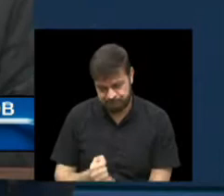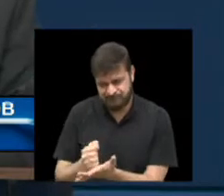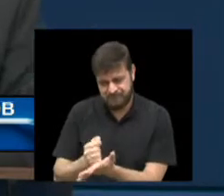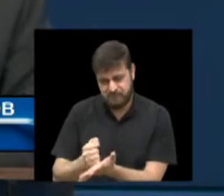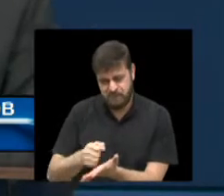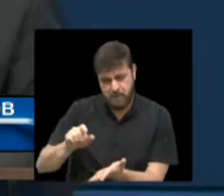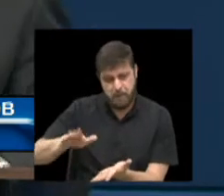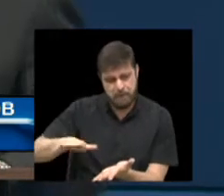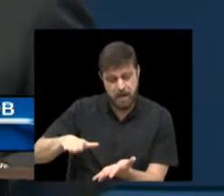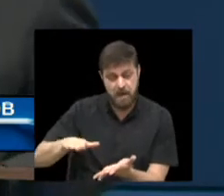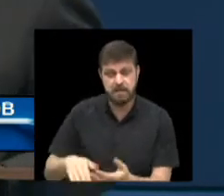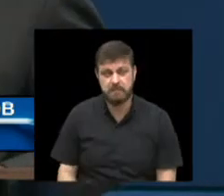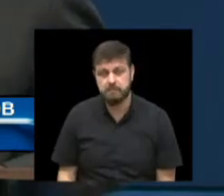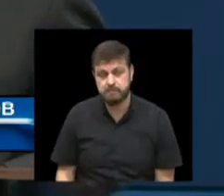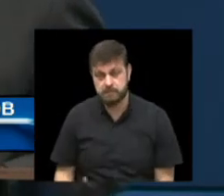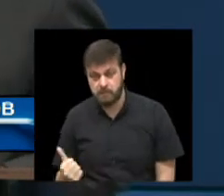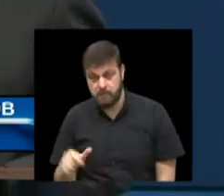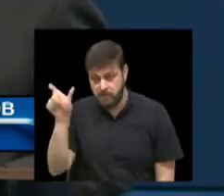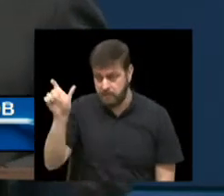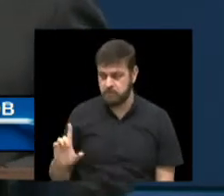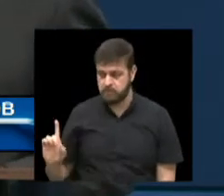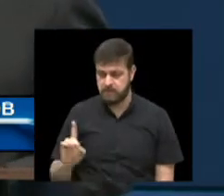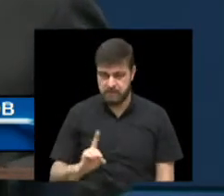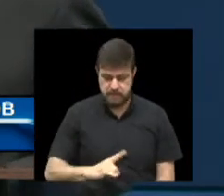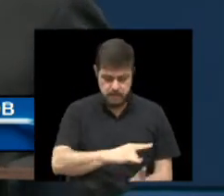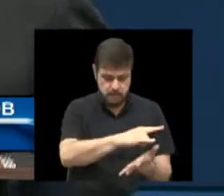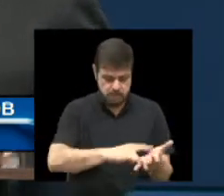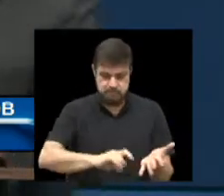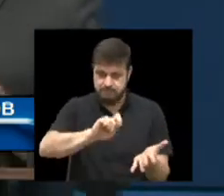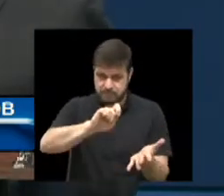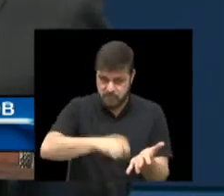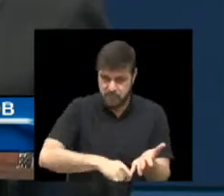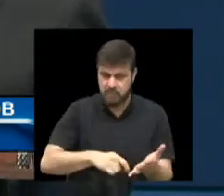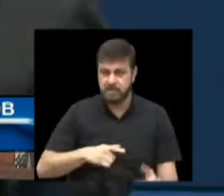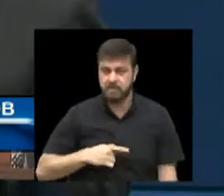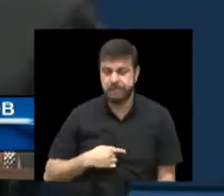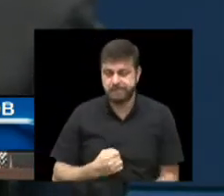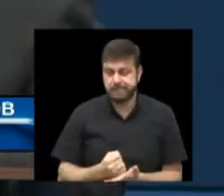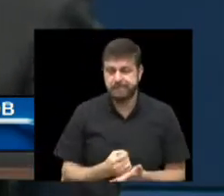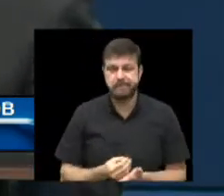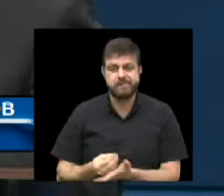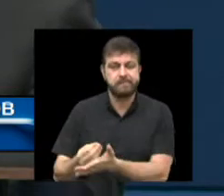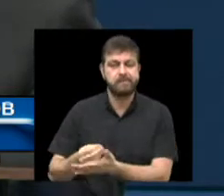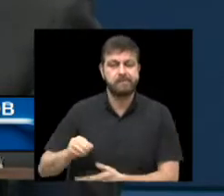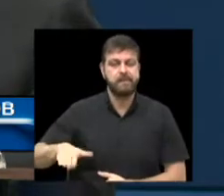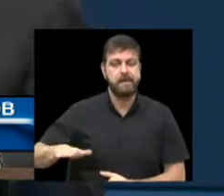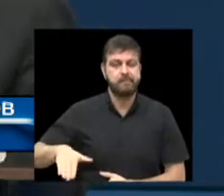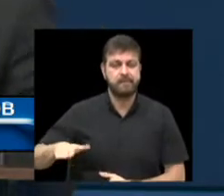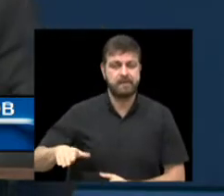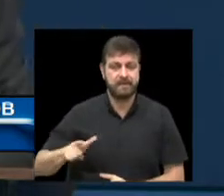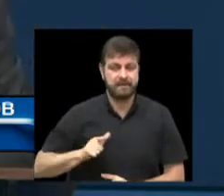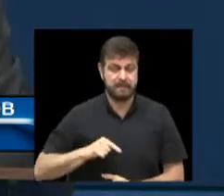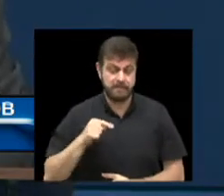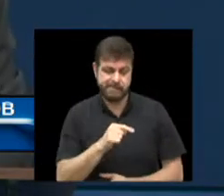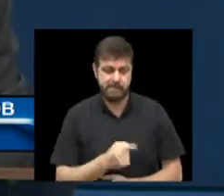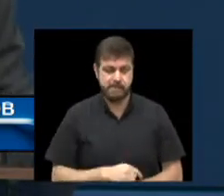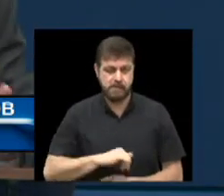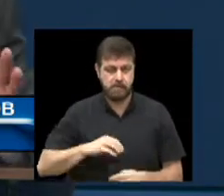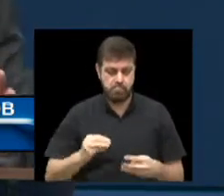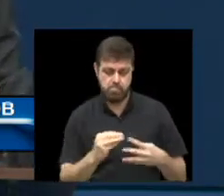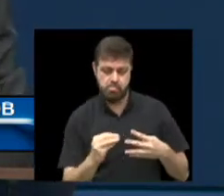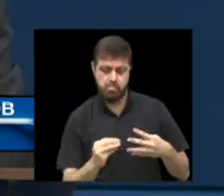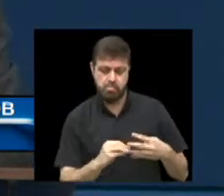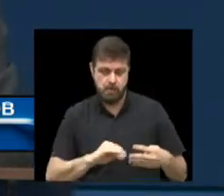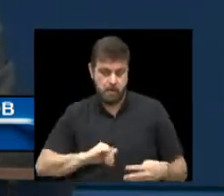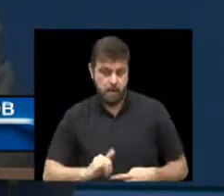Isso, e ele assinava que recebia um colírio mais caro e recebia o colírio mais barato. Isso deu um rombo de 30 milhões